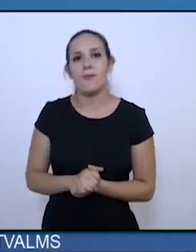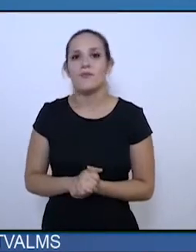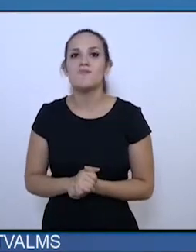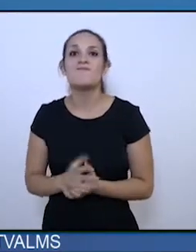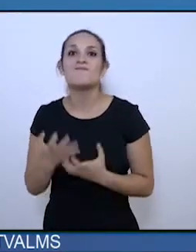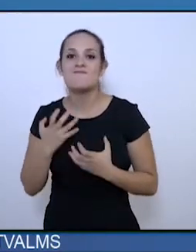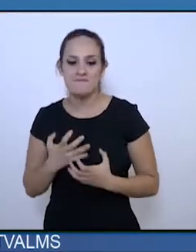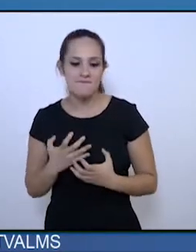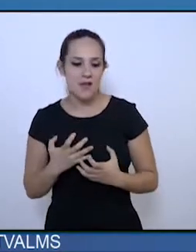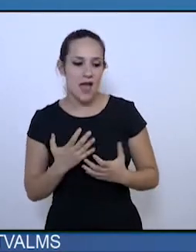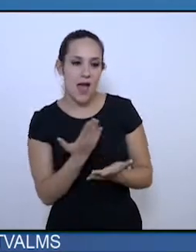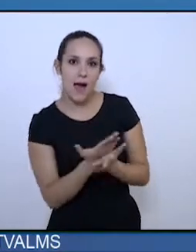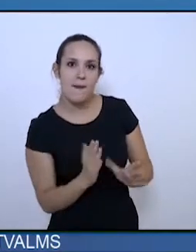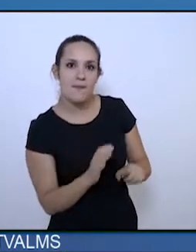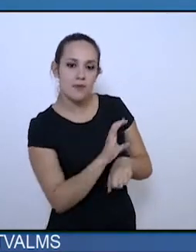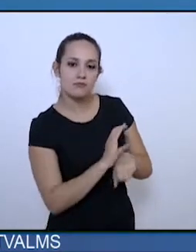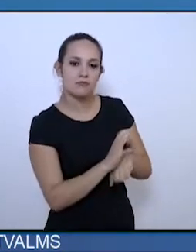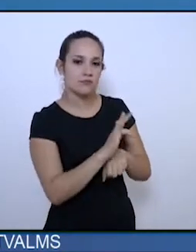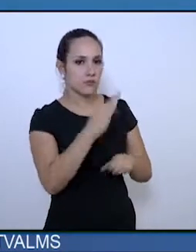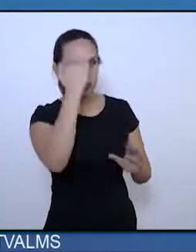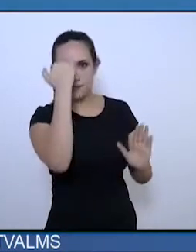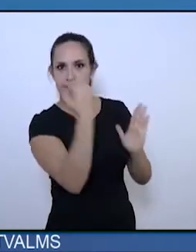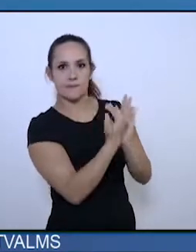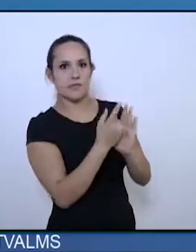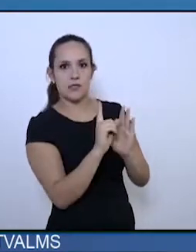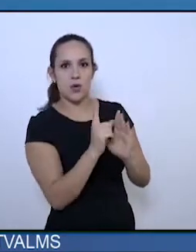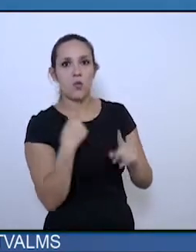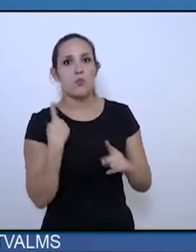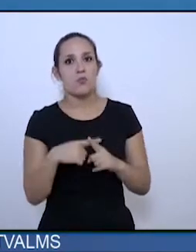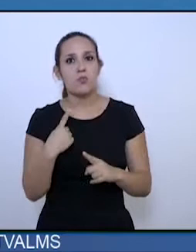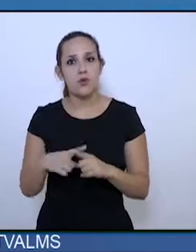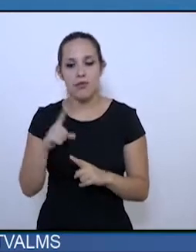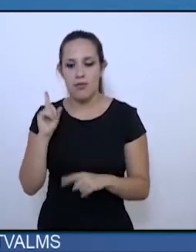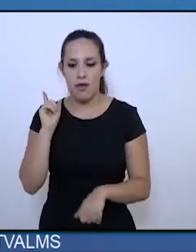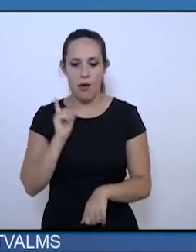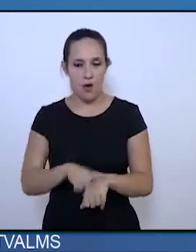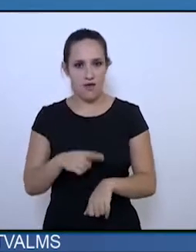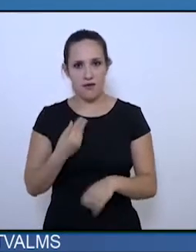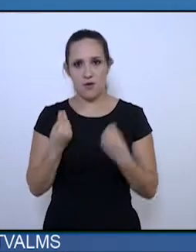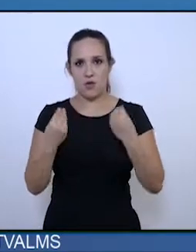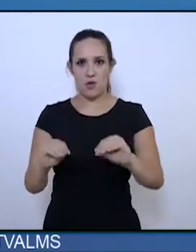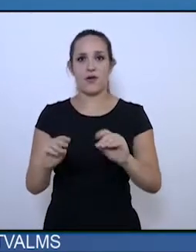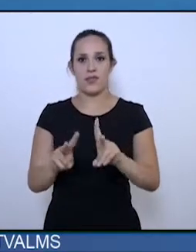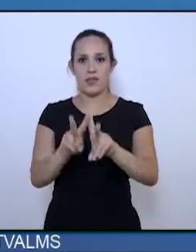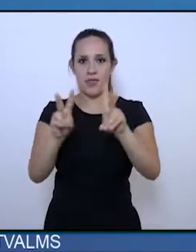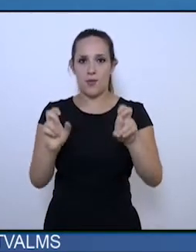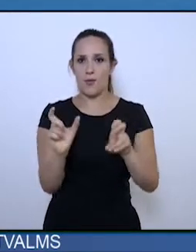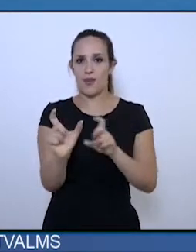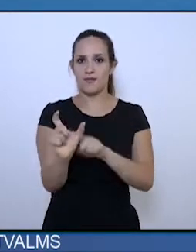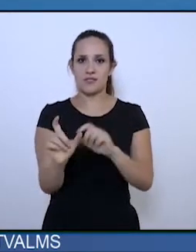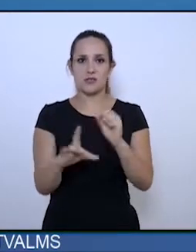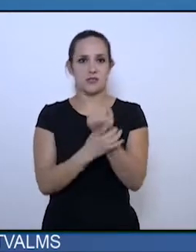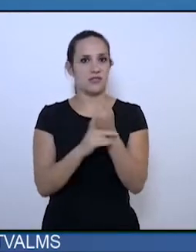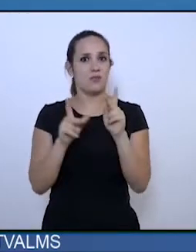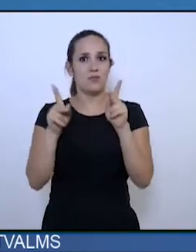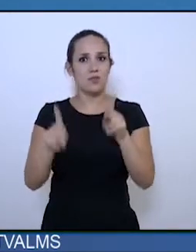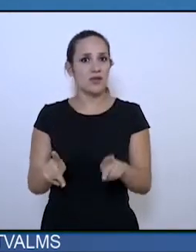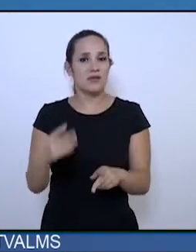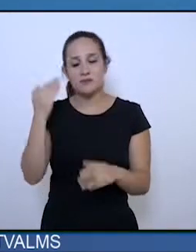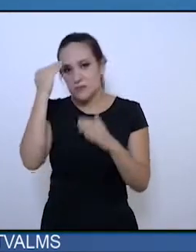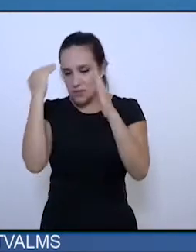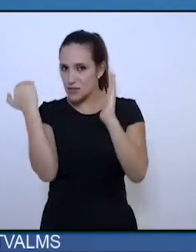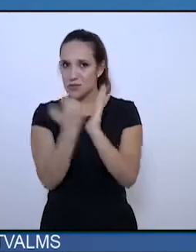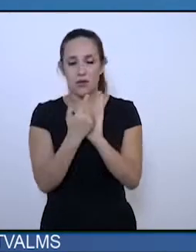a Constituição, ao se empregar o termo segurança pública, no sentido do termo constitucional.